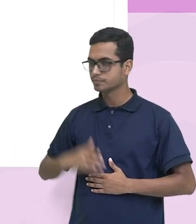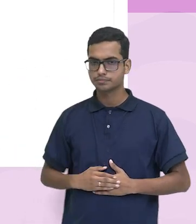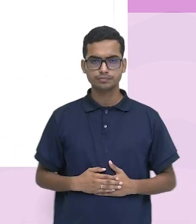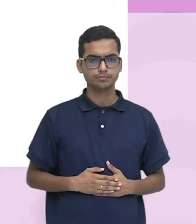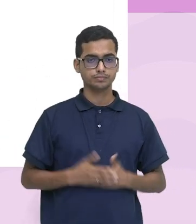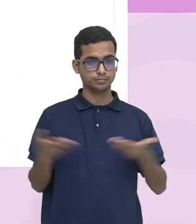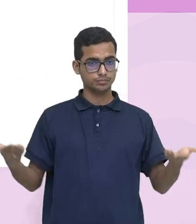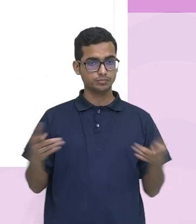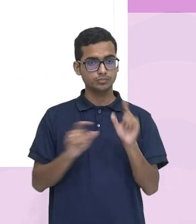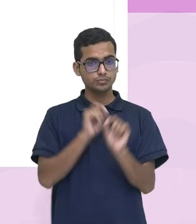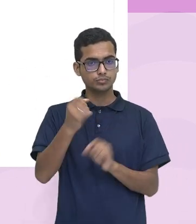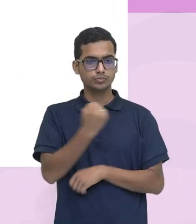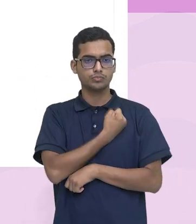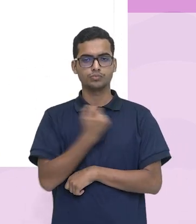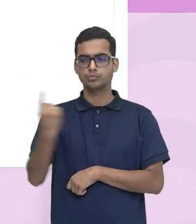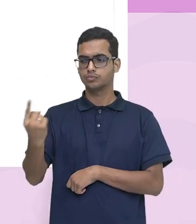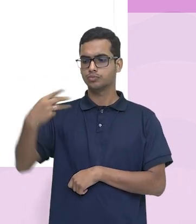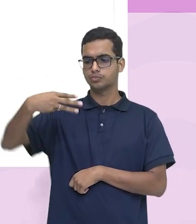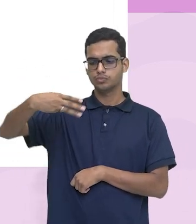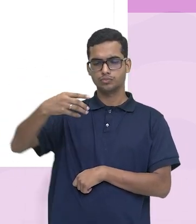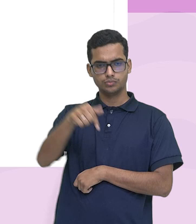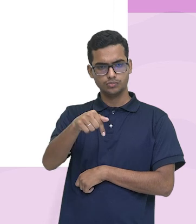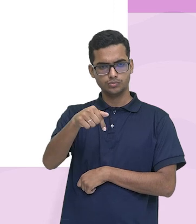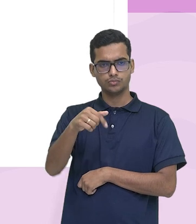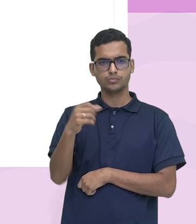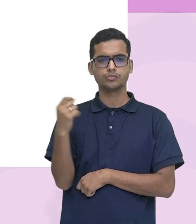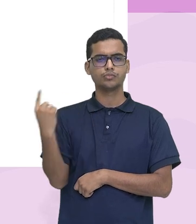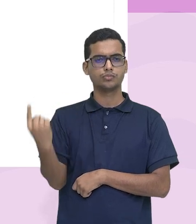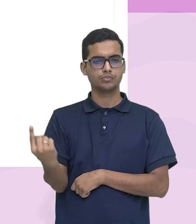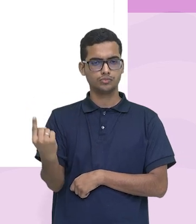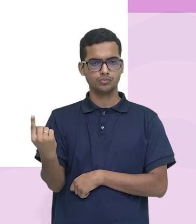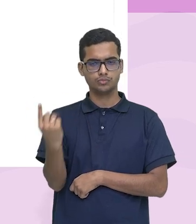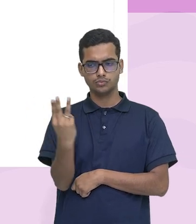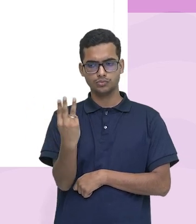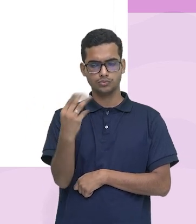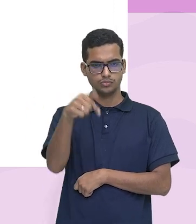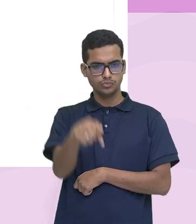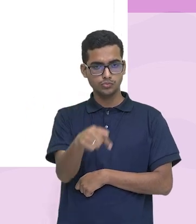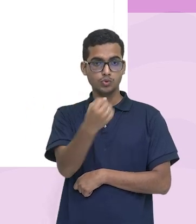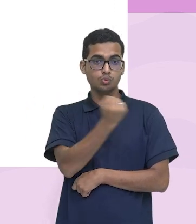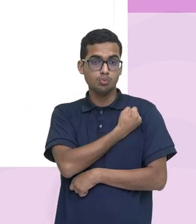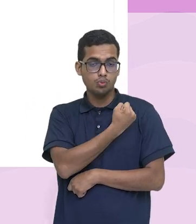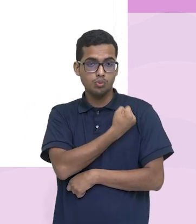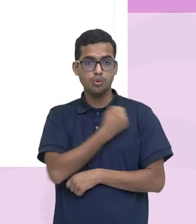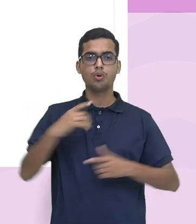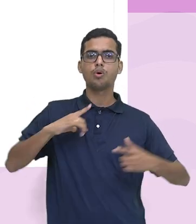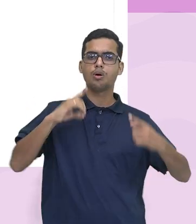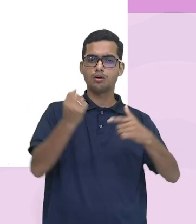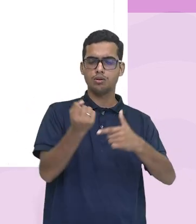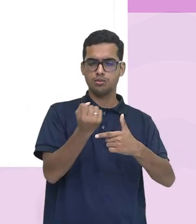verificar se o 137 é um número primo ou composto. Nós temos aí